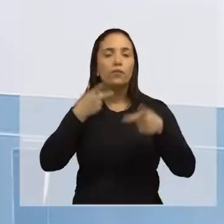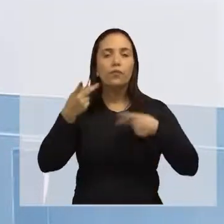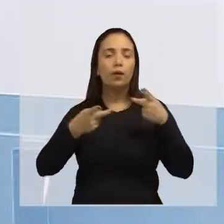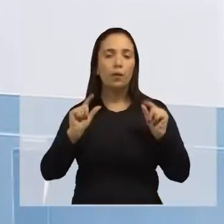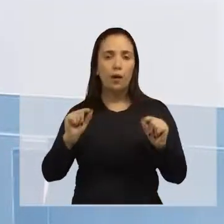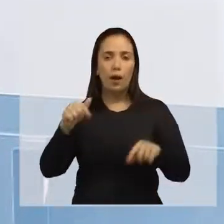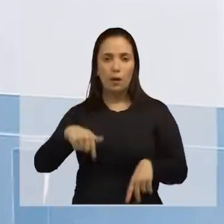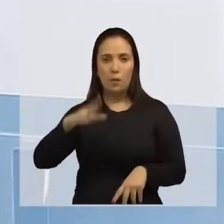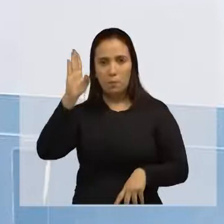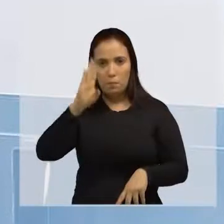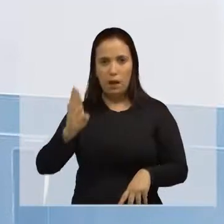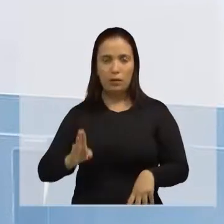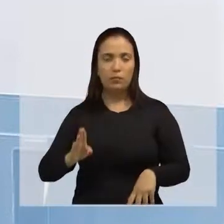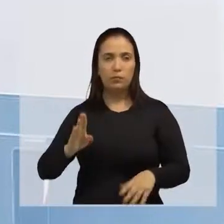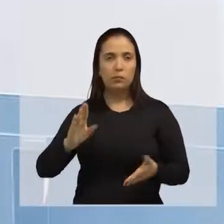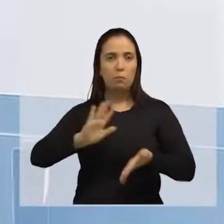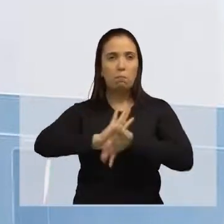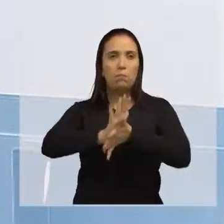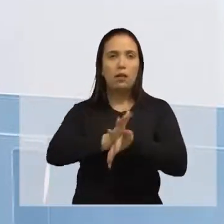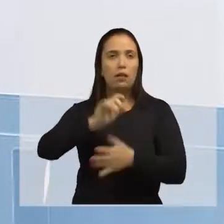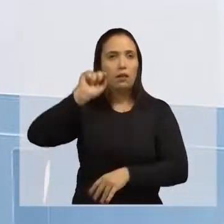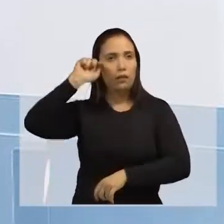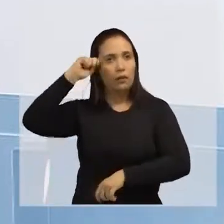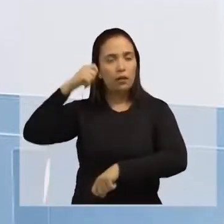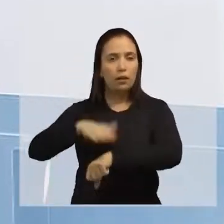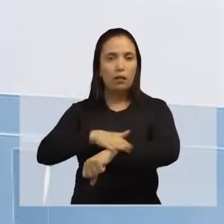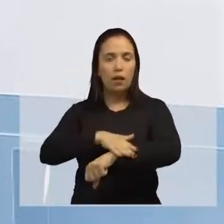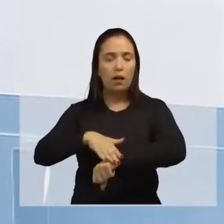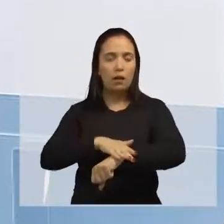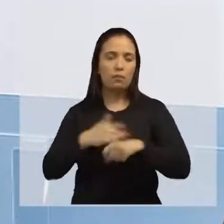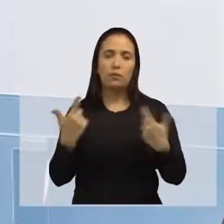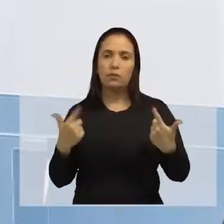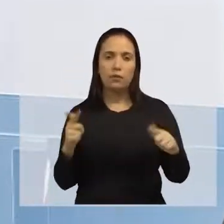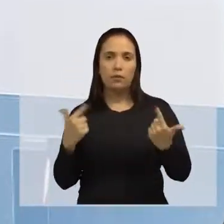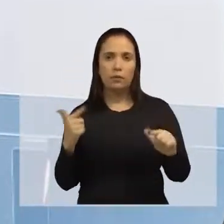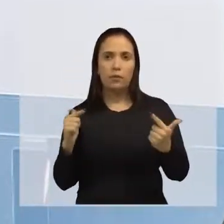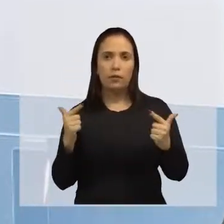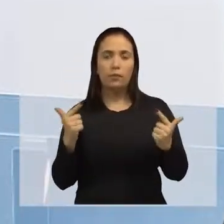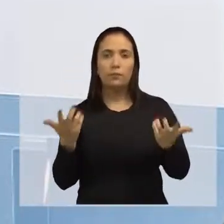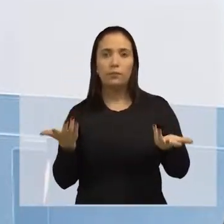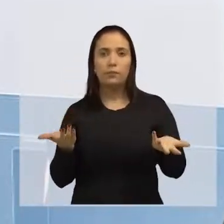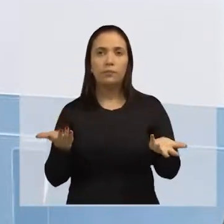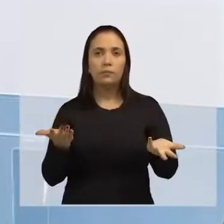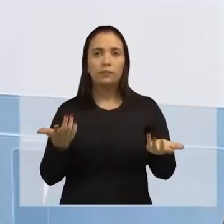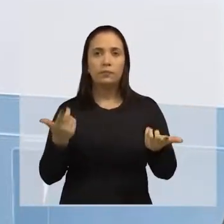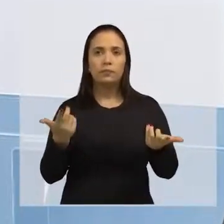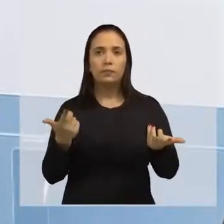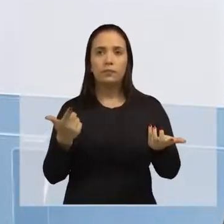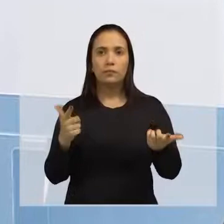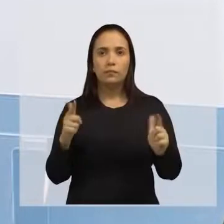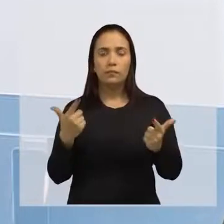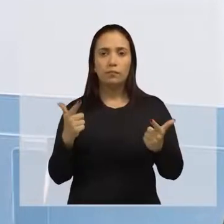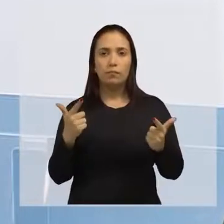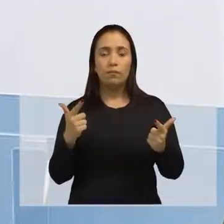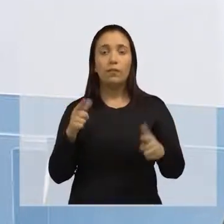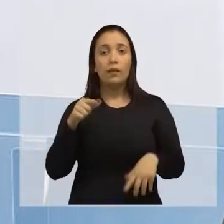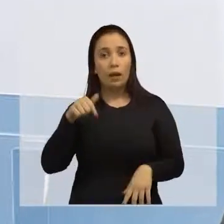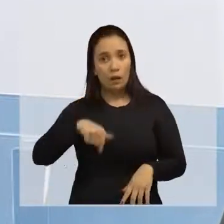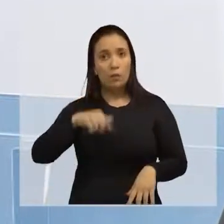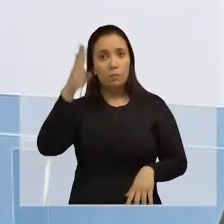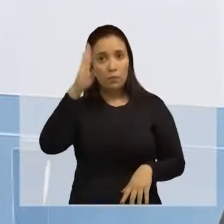era racista, né? Que o nosso país não era racista, que não tinha racismo no nosso Brasil. E o Brasil é um